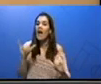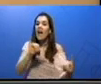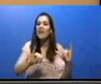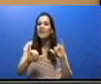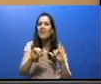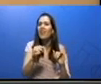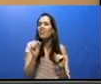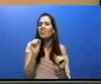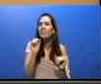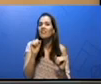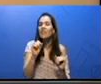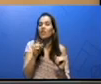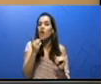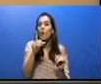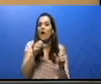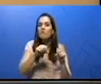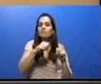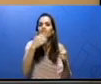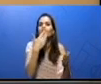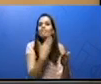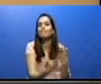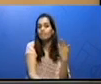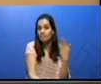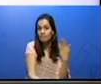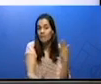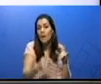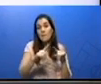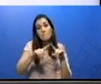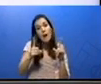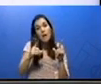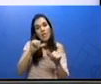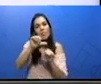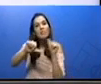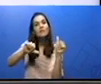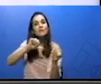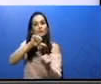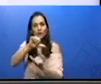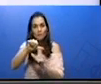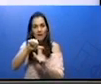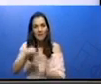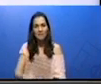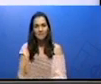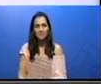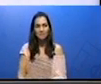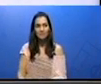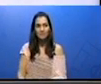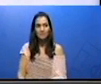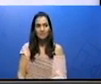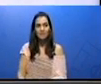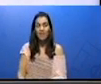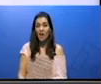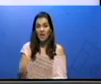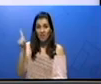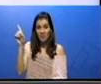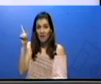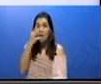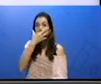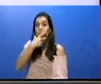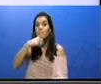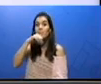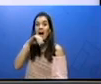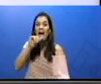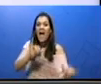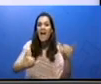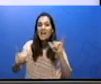é criada e nem destruída, apenas transformada. Então Lavoisier, ele foi o pai da química,